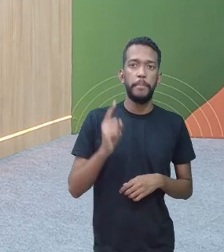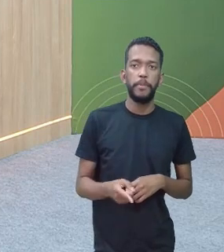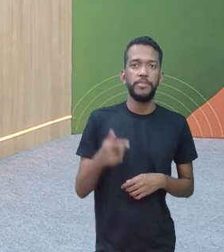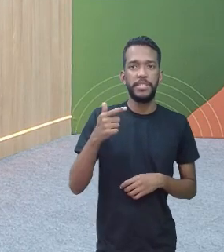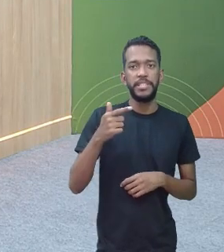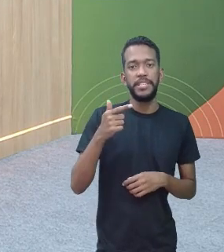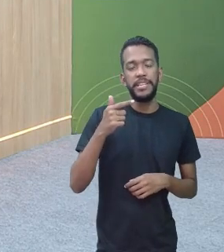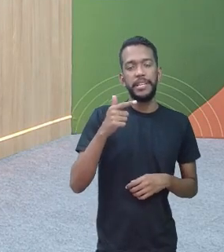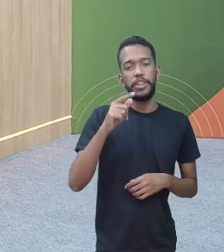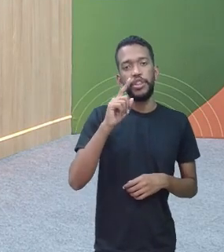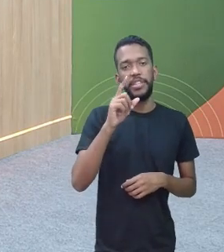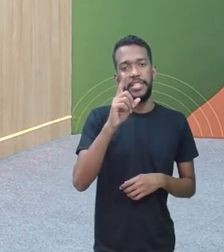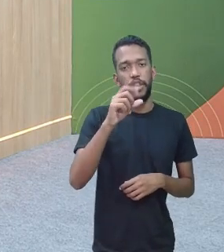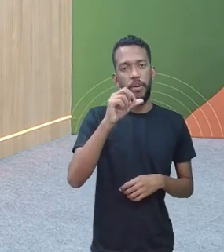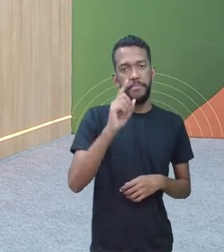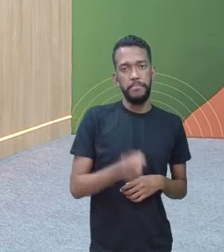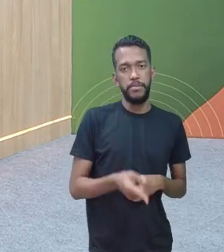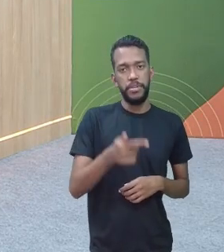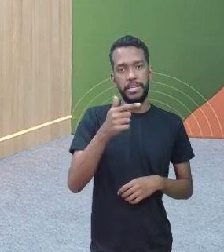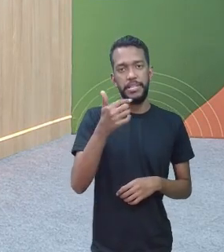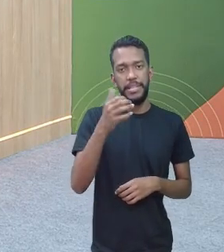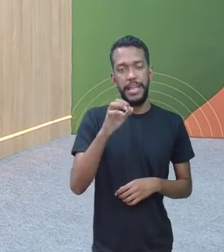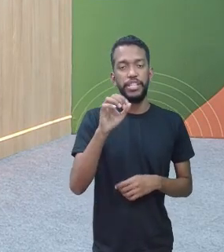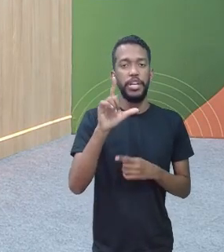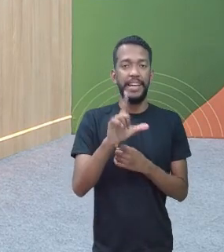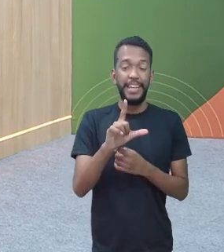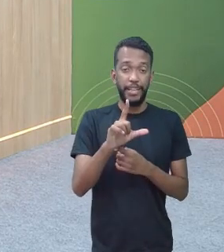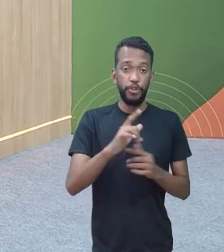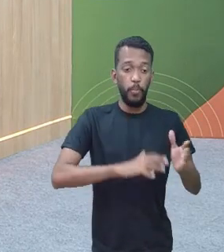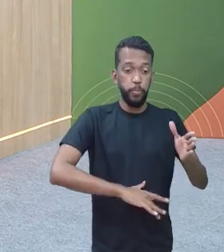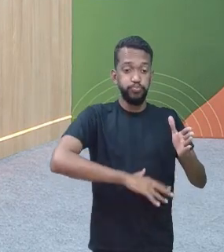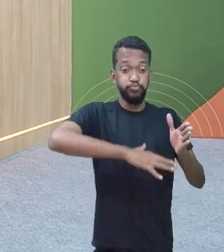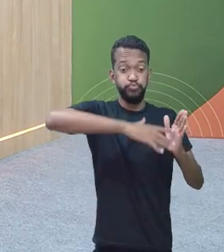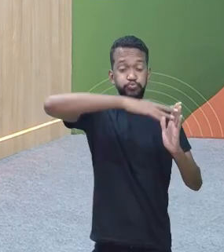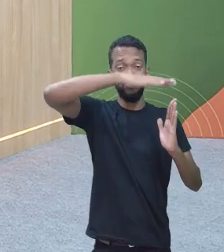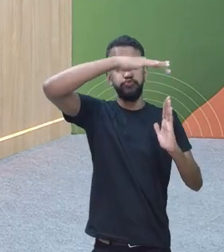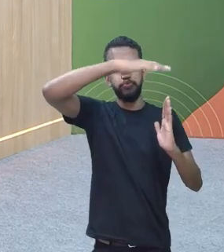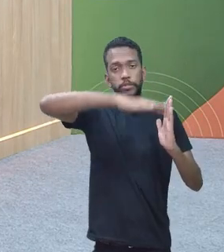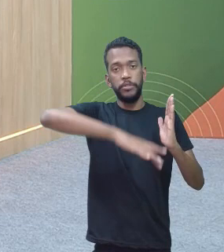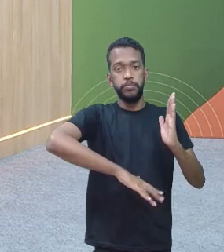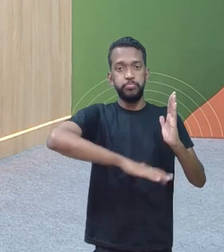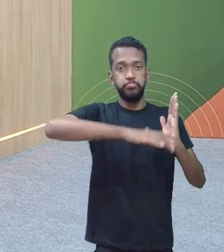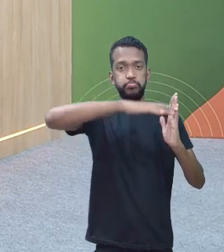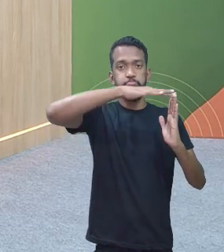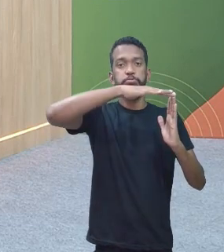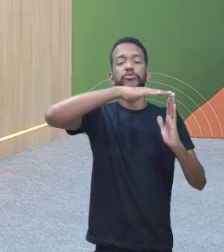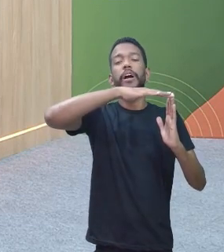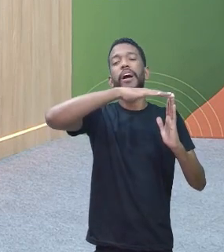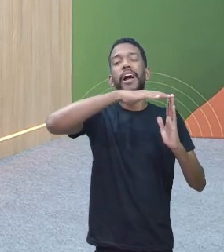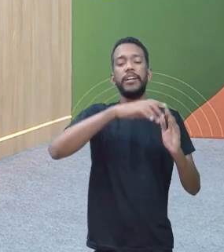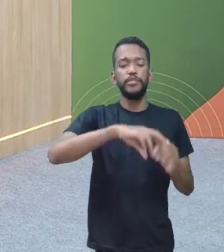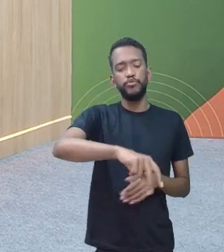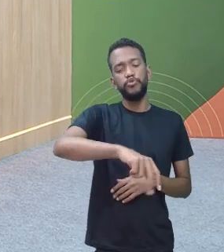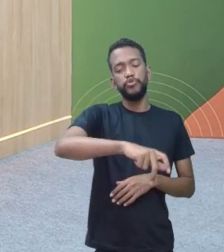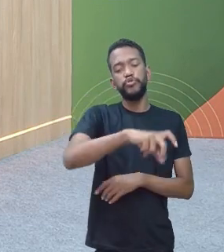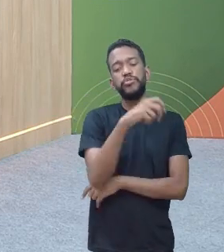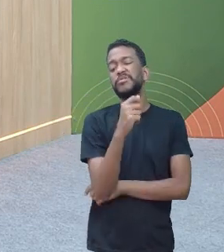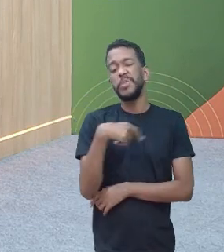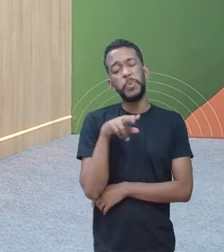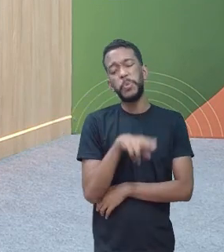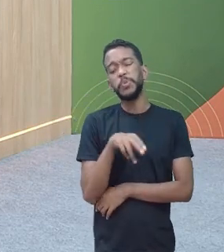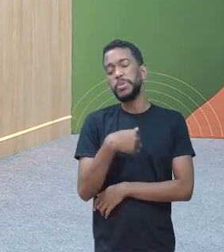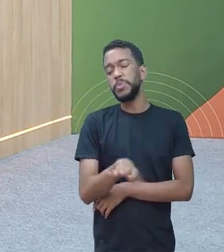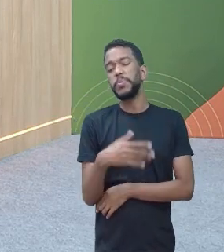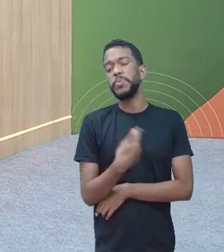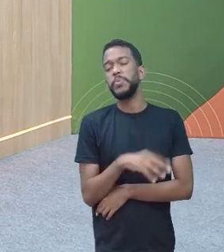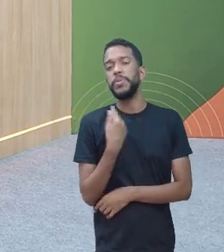19.710 litros, se você tem essa atitude deixando a torneira aberta para sempre, né? Consumindo ali água enquanto que você nem está usando.